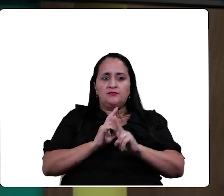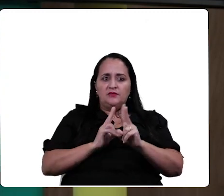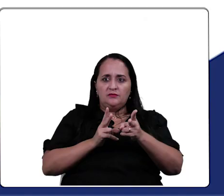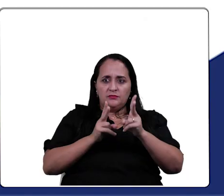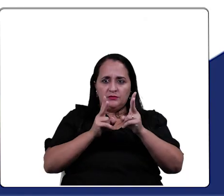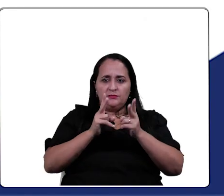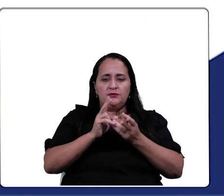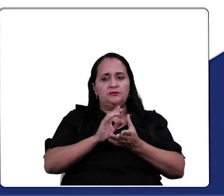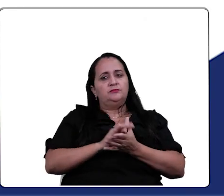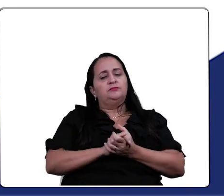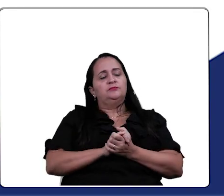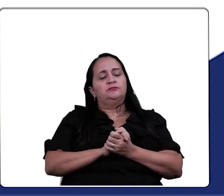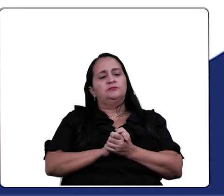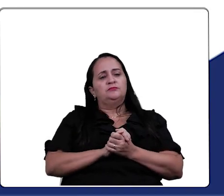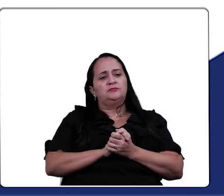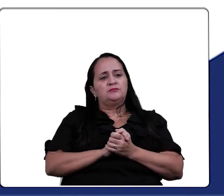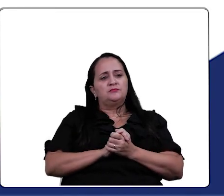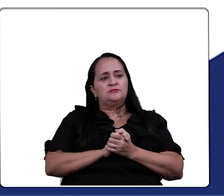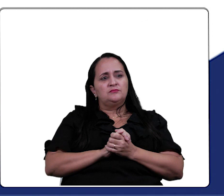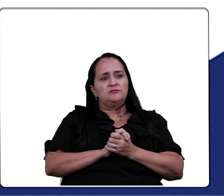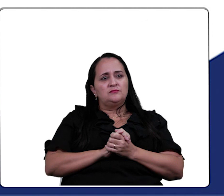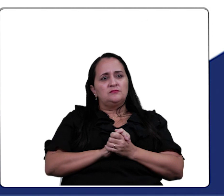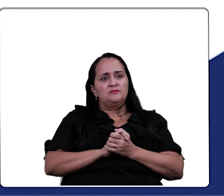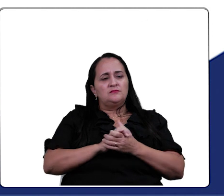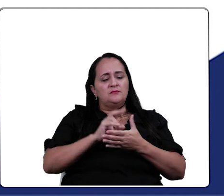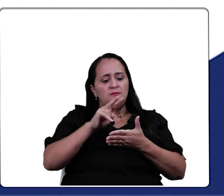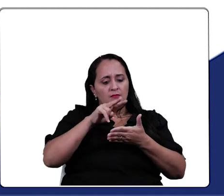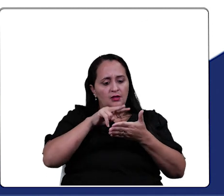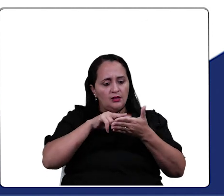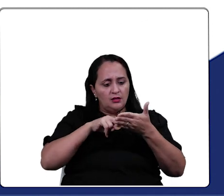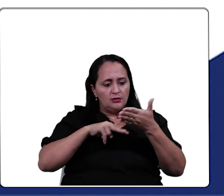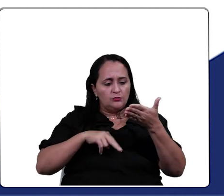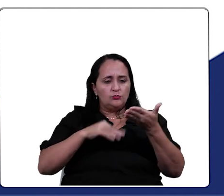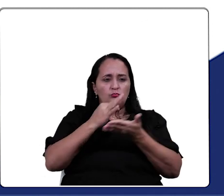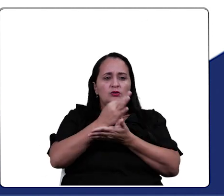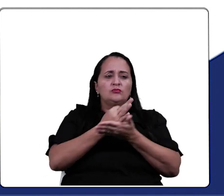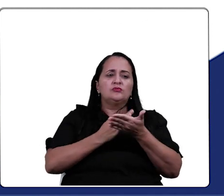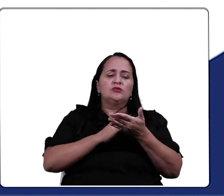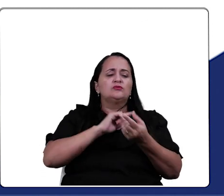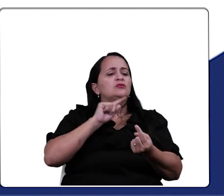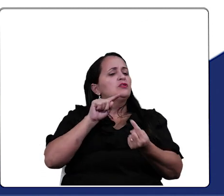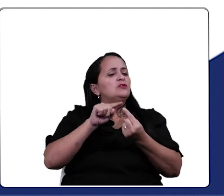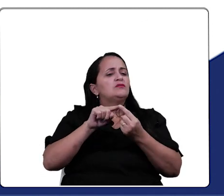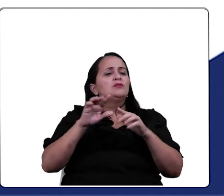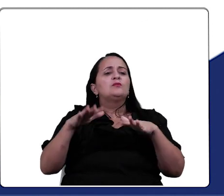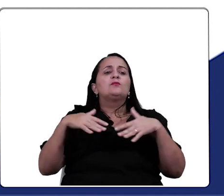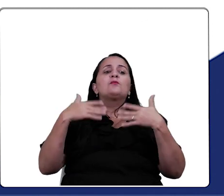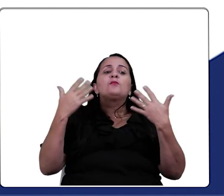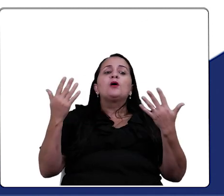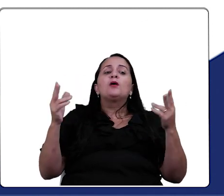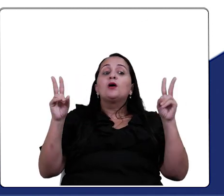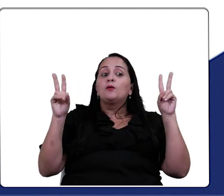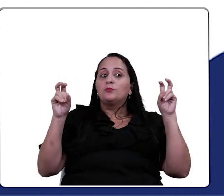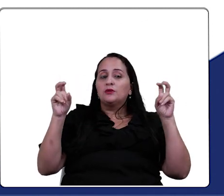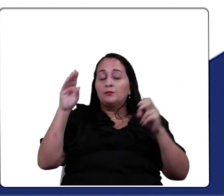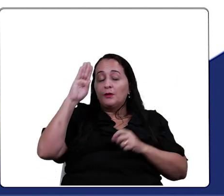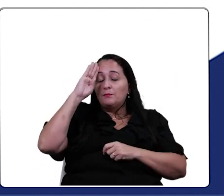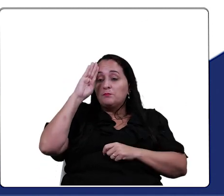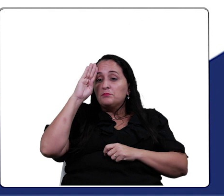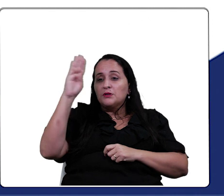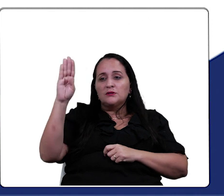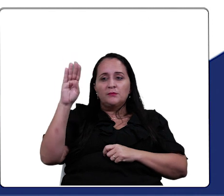passo. Após a leitura do texto, identifique qual é o assunto principal. Letra A,